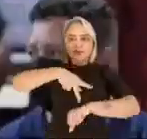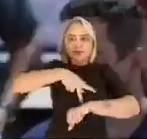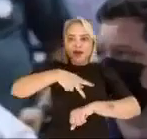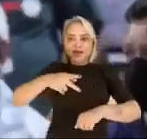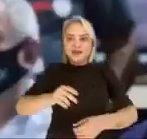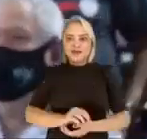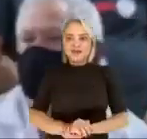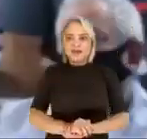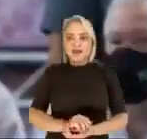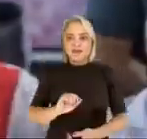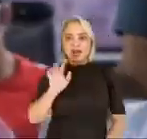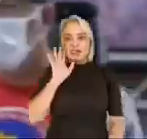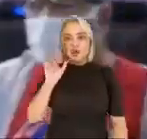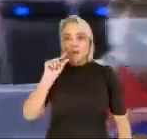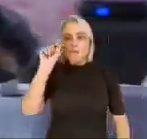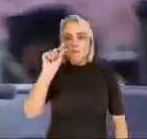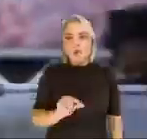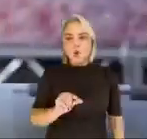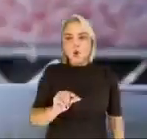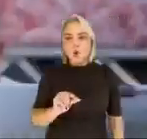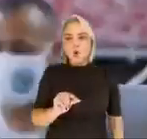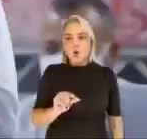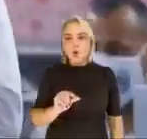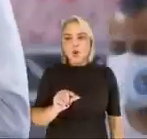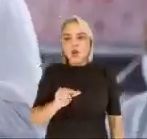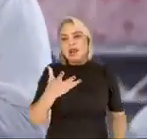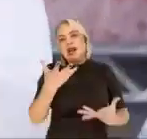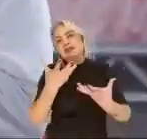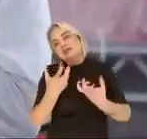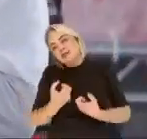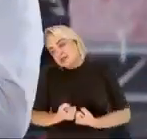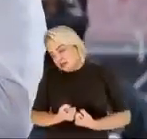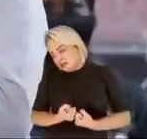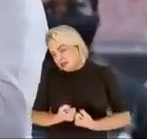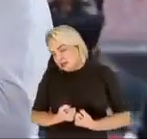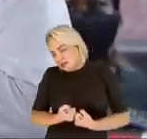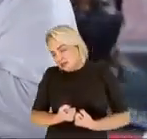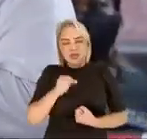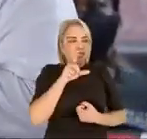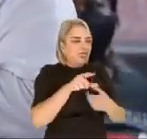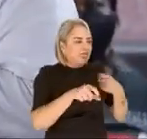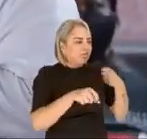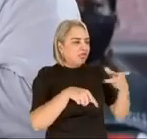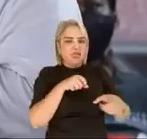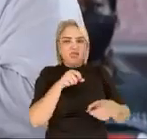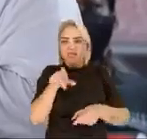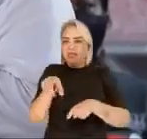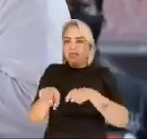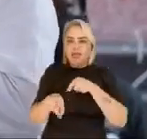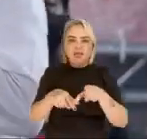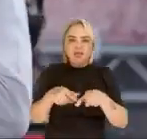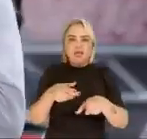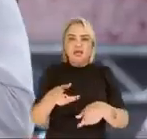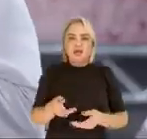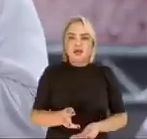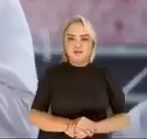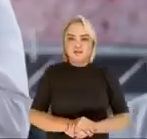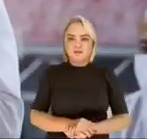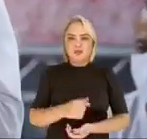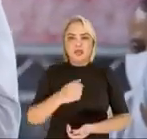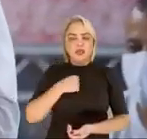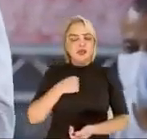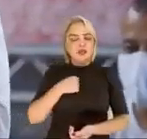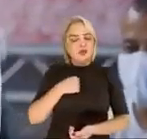ele sonha pouco, ele se contenta com as migalhas que vão dando para eles. E eu,